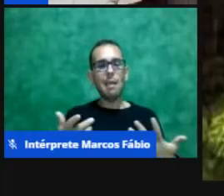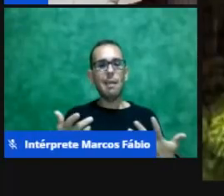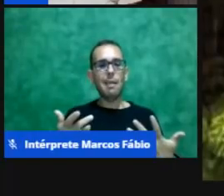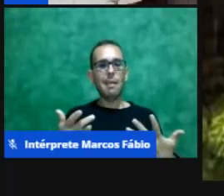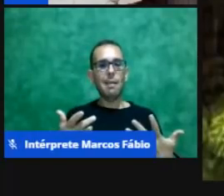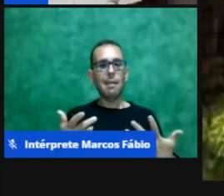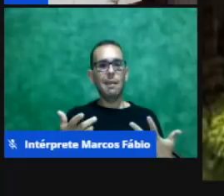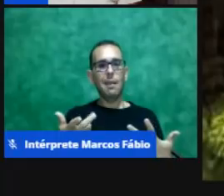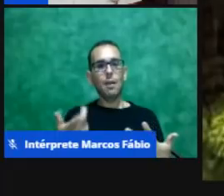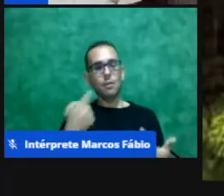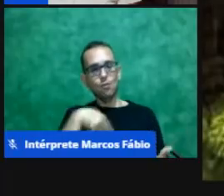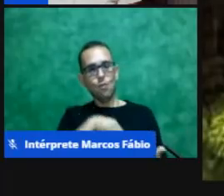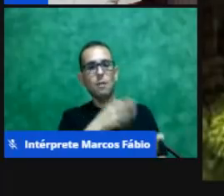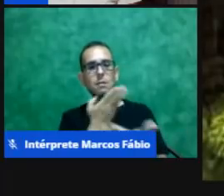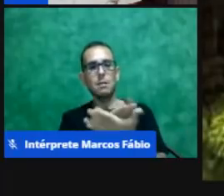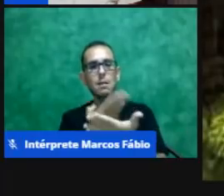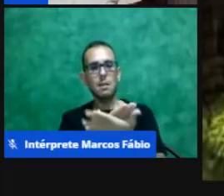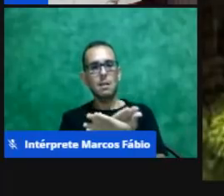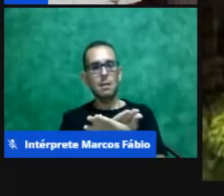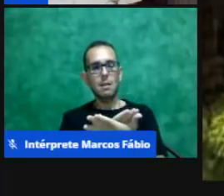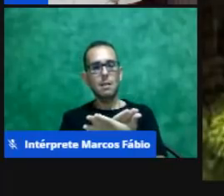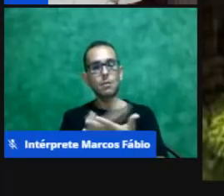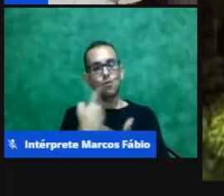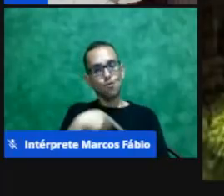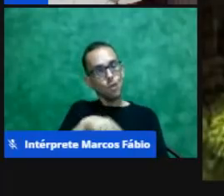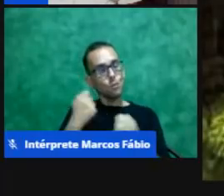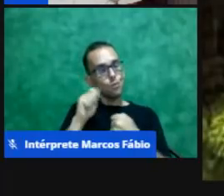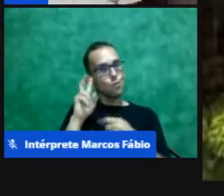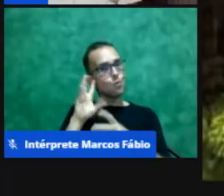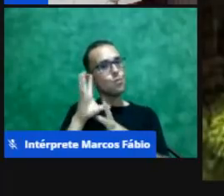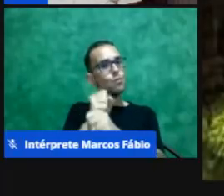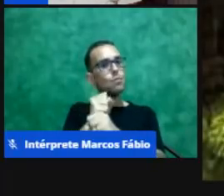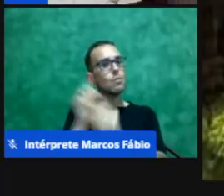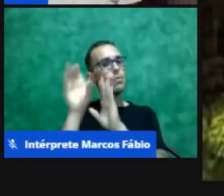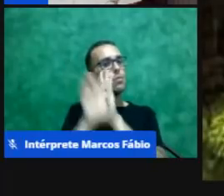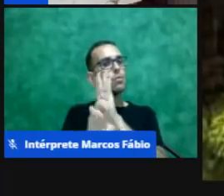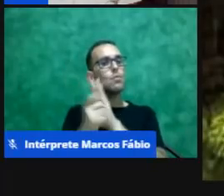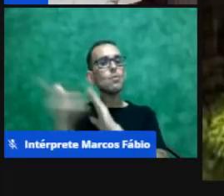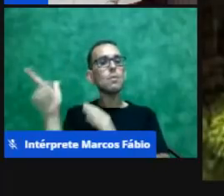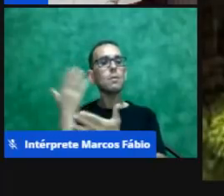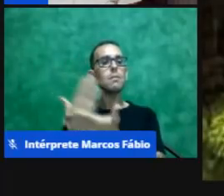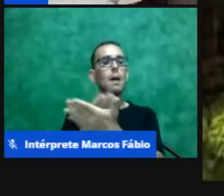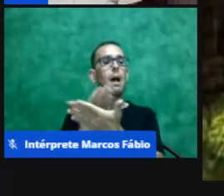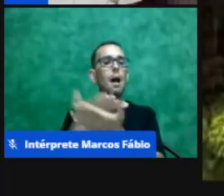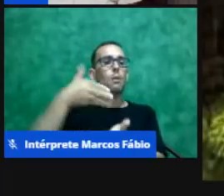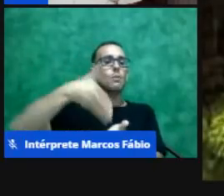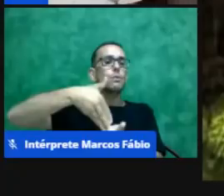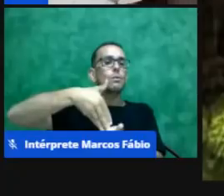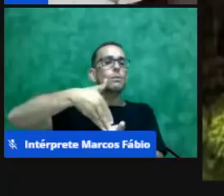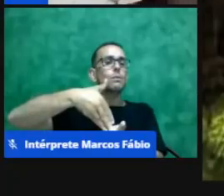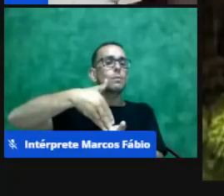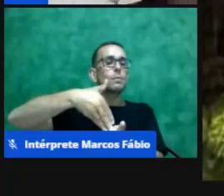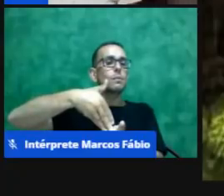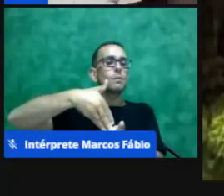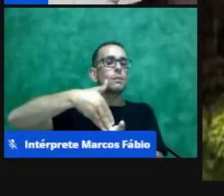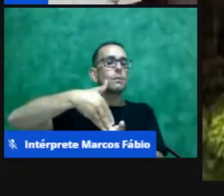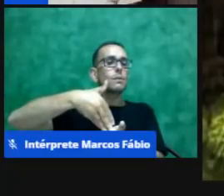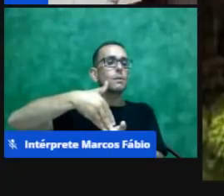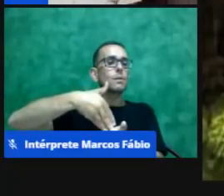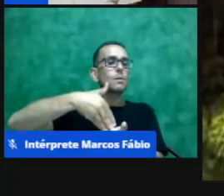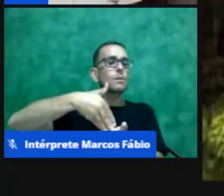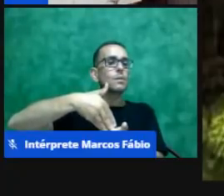que as nossas aulas. A gente tem que retomar o conteúdo da última aula, né? É assim que eu procuro fazer, e